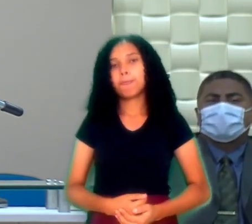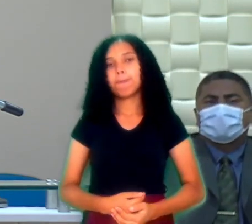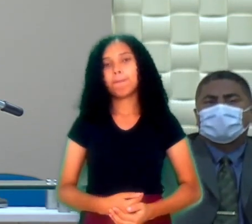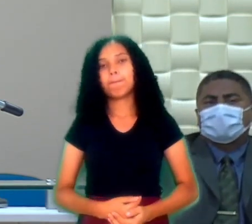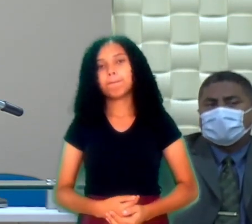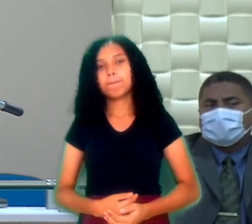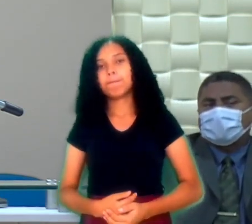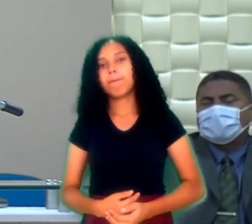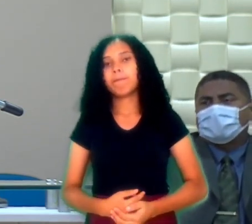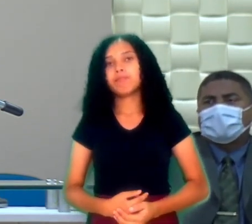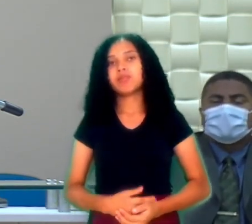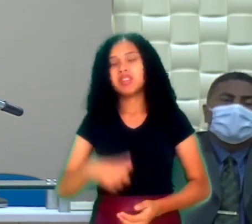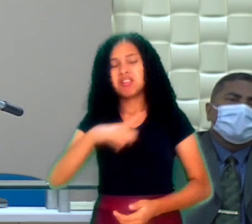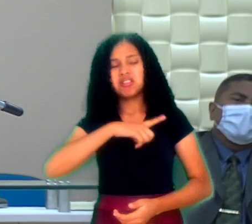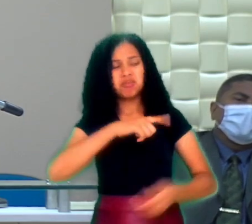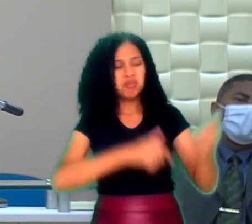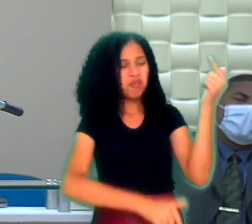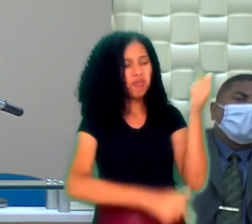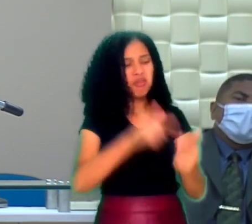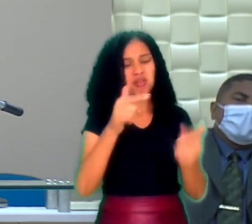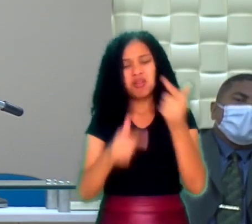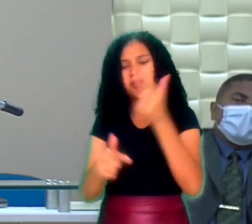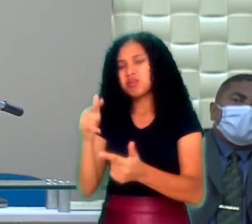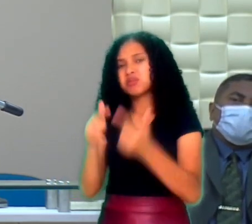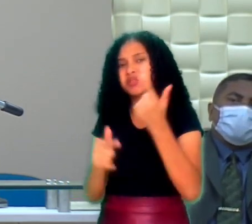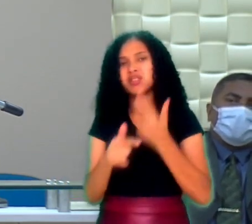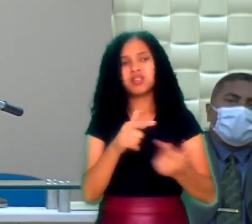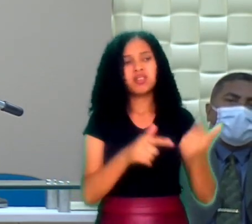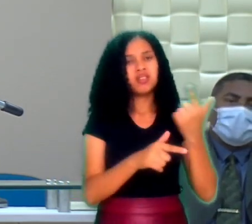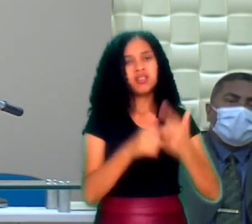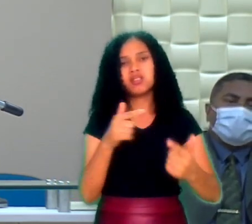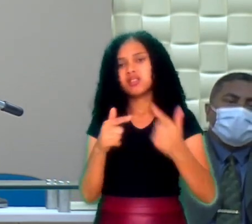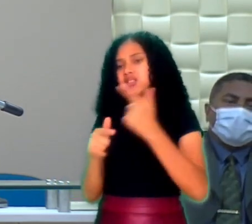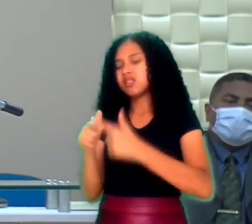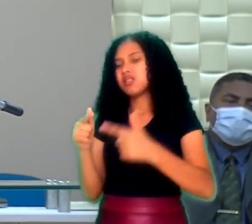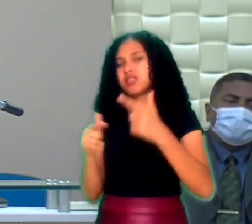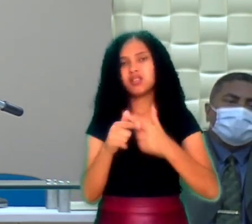ao pregador e diz a ele: